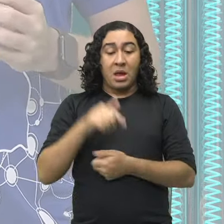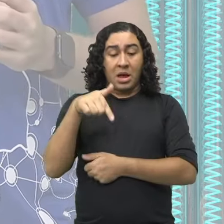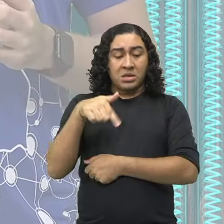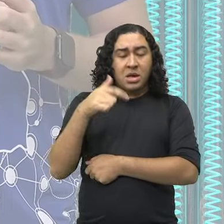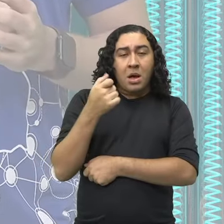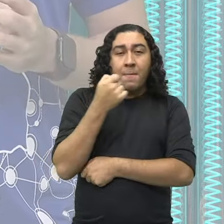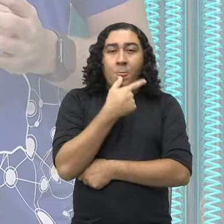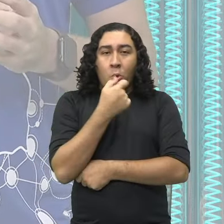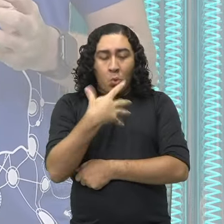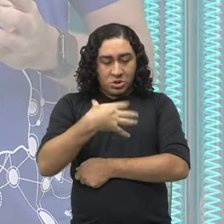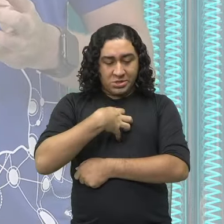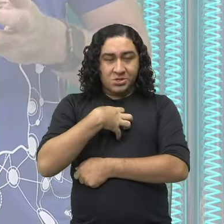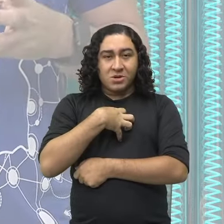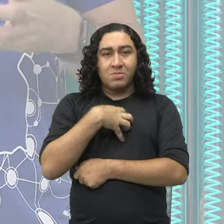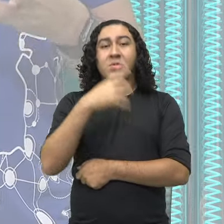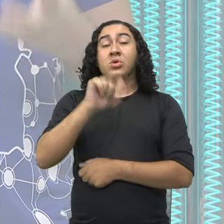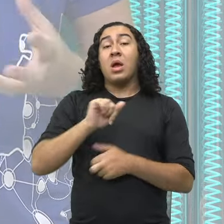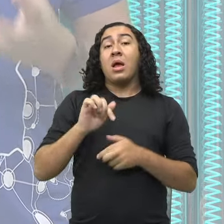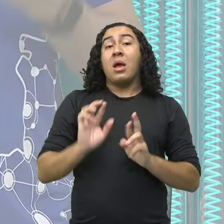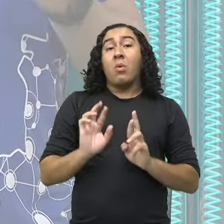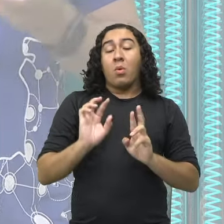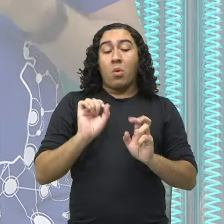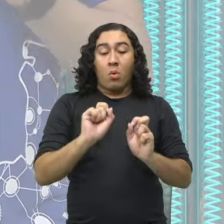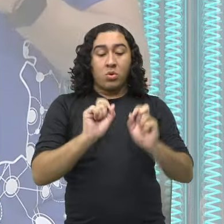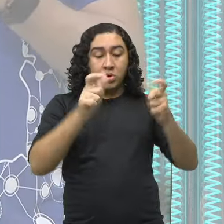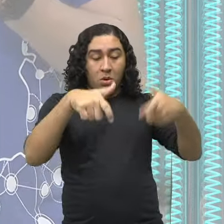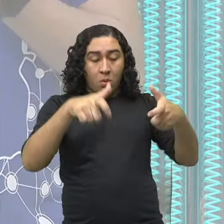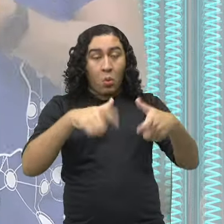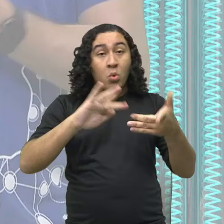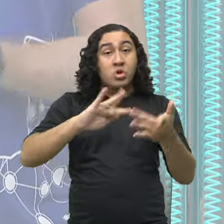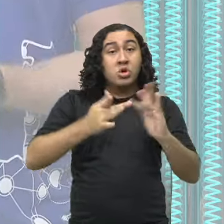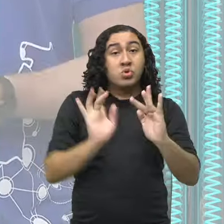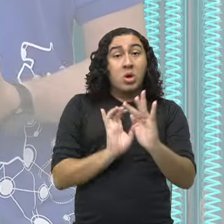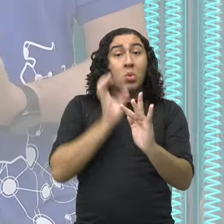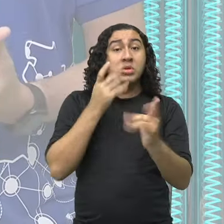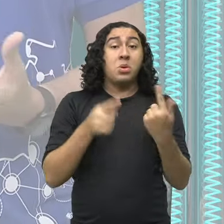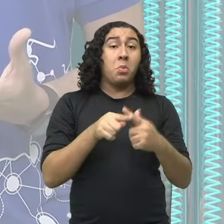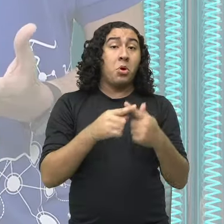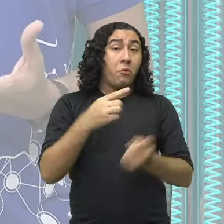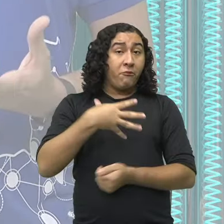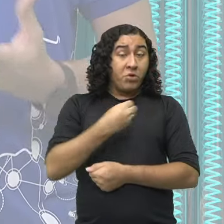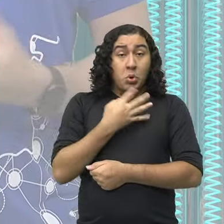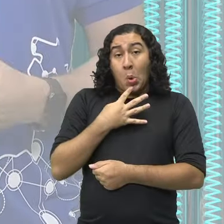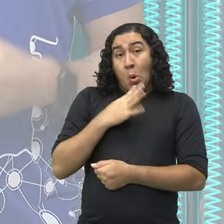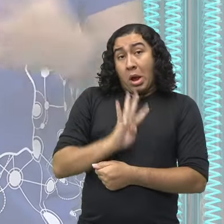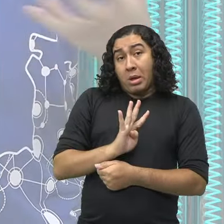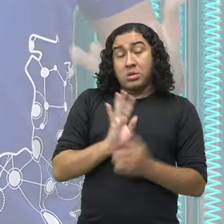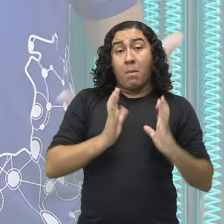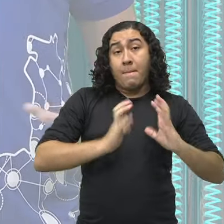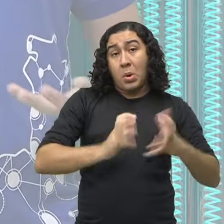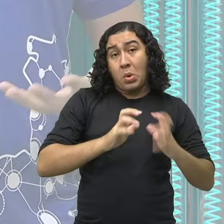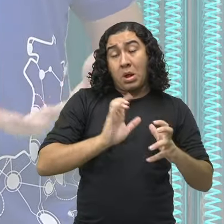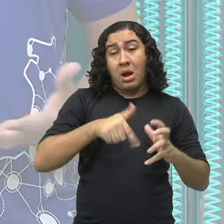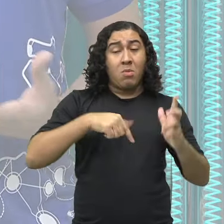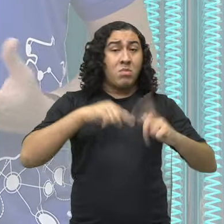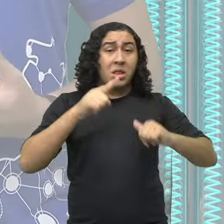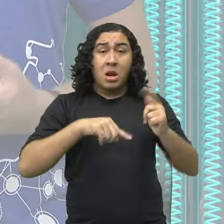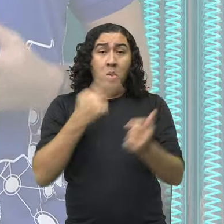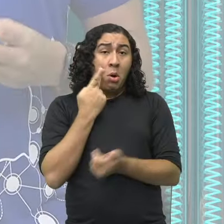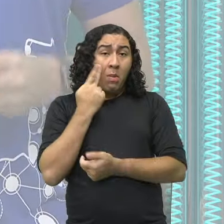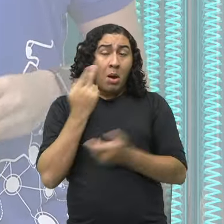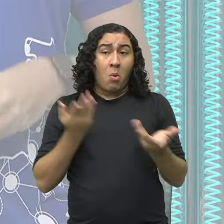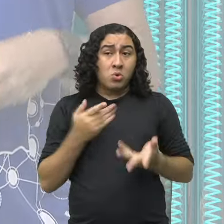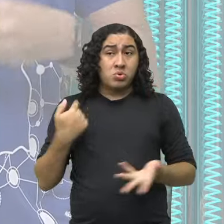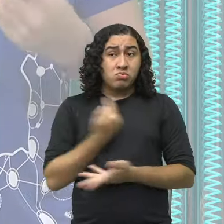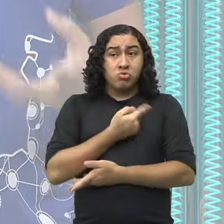ele está presente na situação inusitada de quê? Do filho não conhecer uma bola, né? Que é um objeto tão comum para a